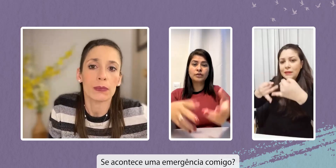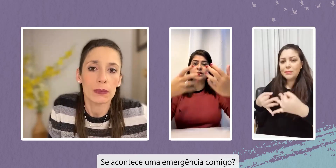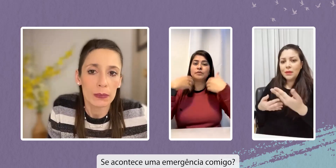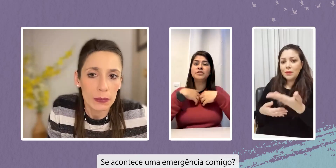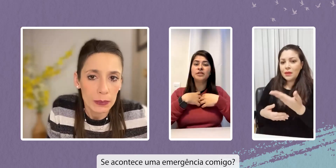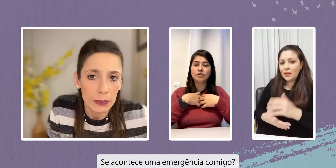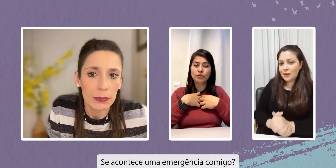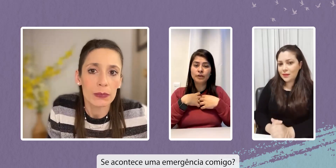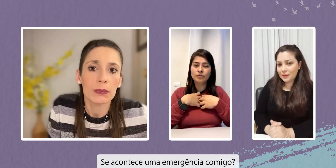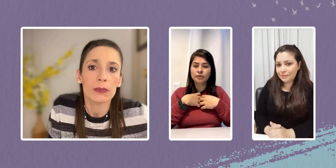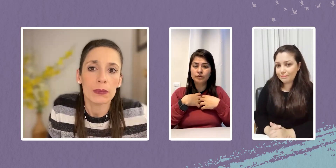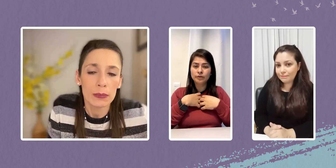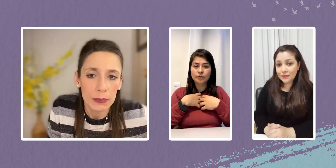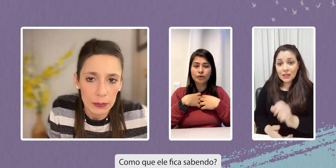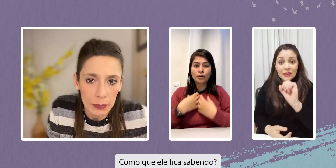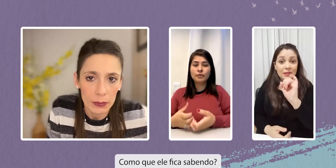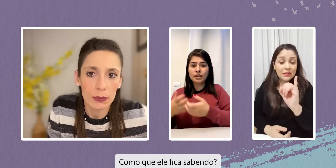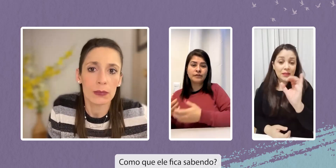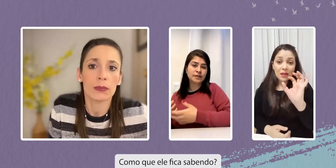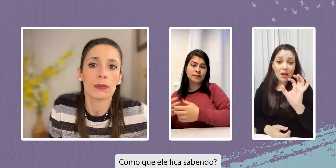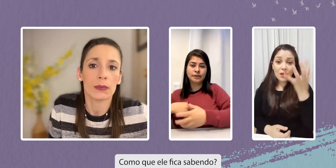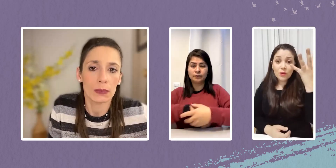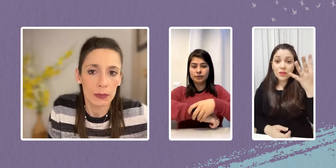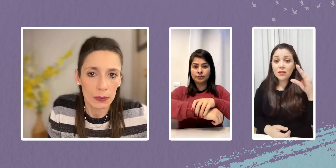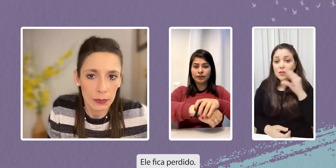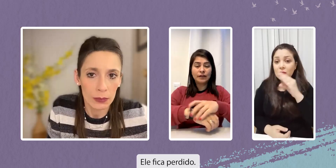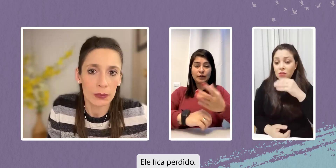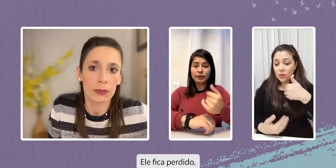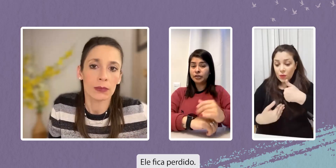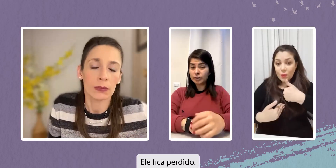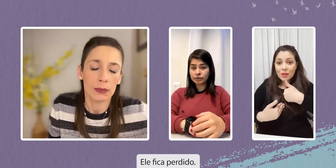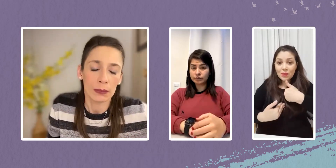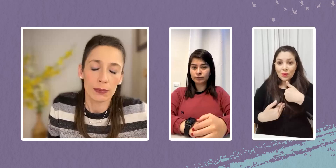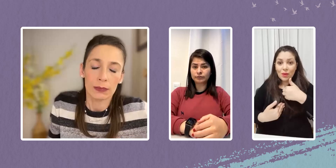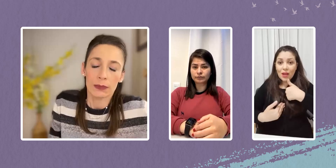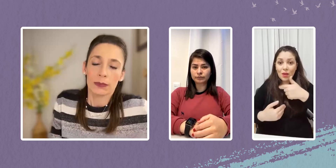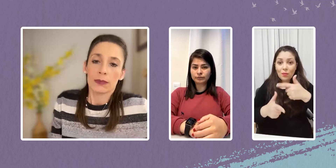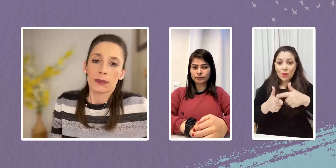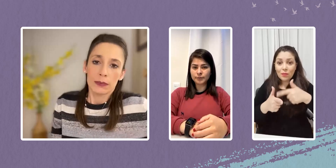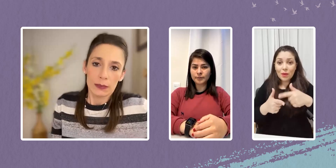Se acontece uma emergência comigo, como que ele fica sabendo? Ele fica perdido?